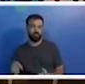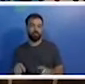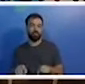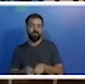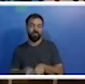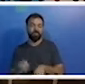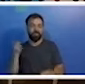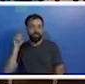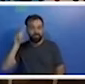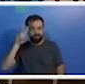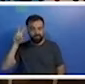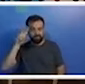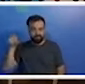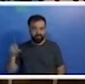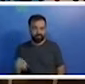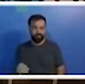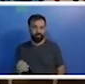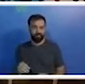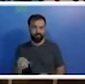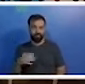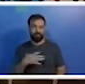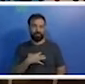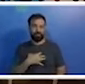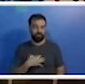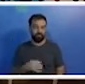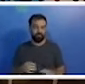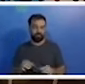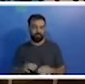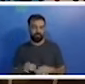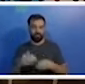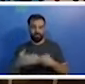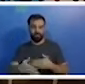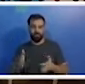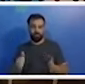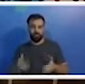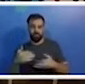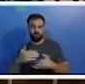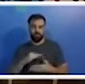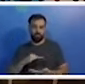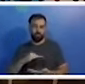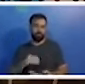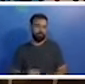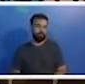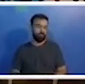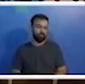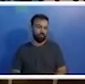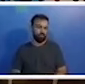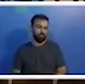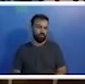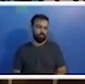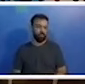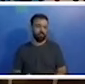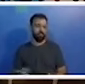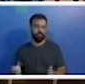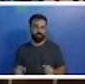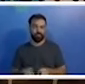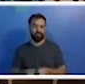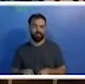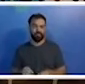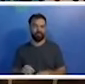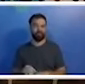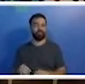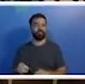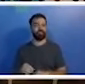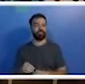dos Sentimentos a tarefa será em casa três e a apostila na página 23 e ao final como sempre as dicas para a